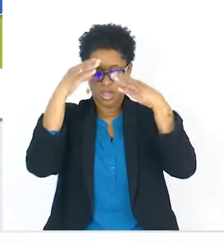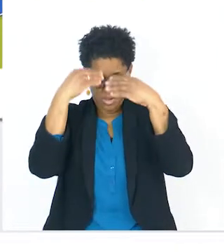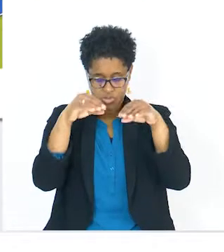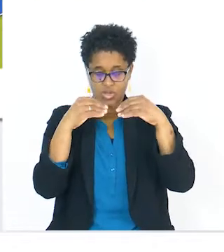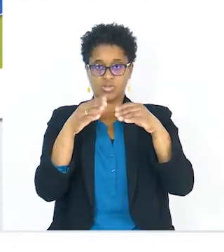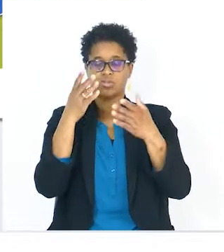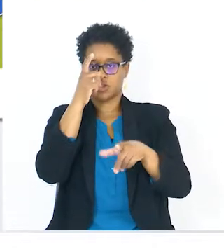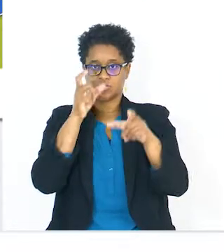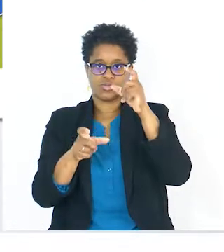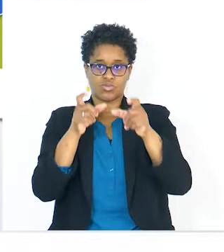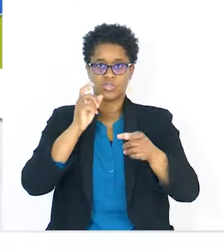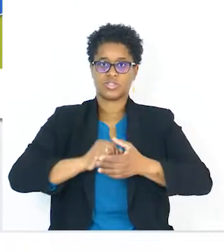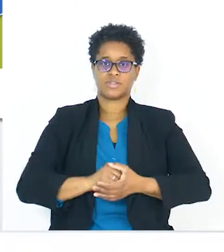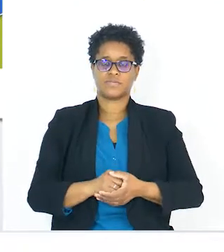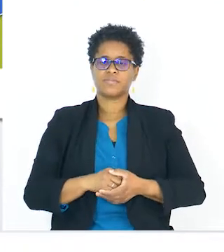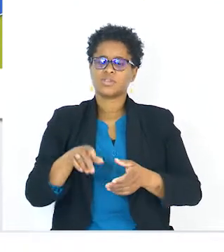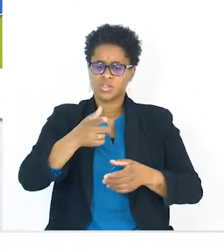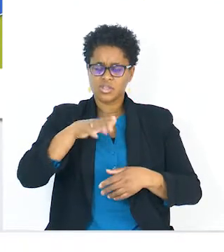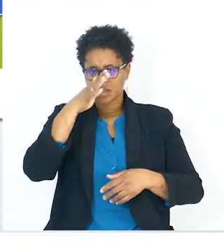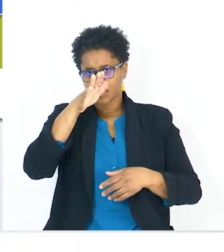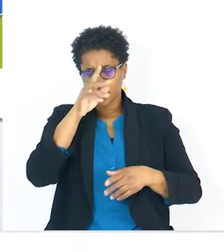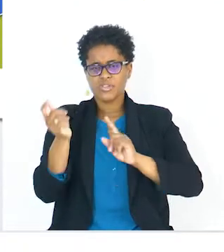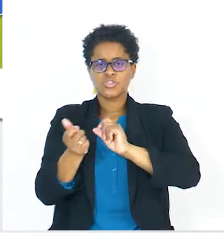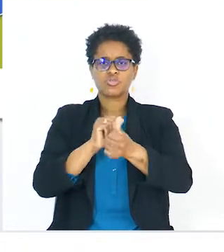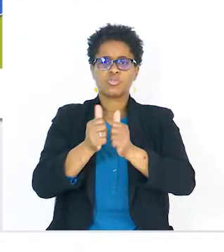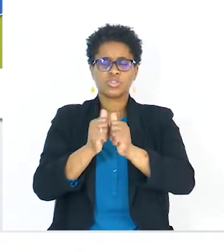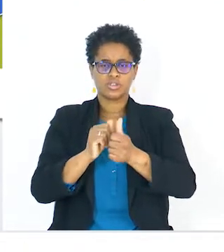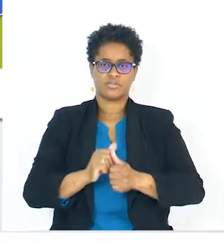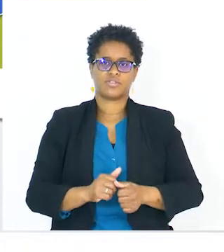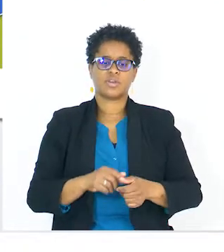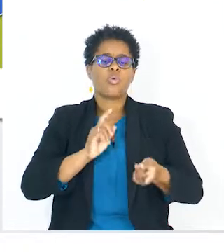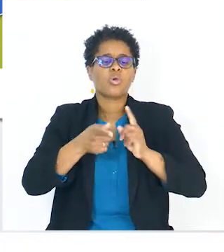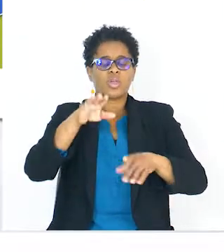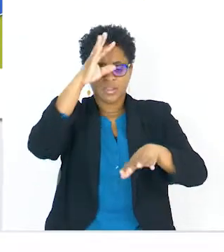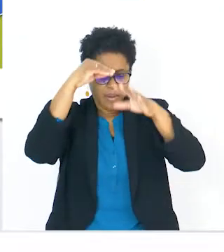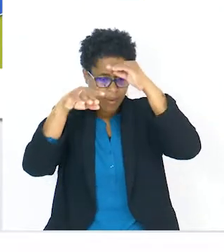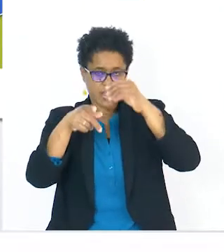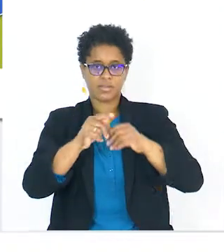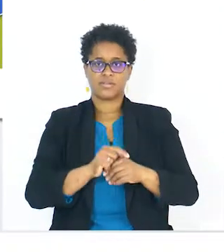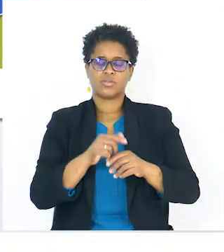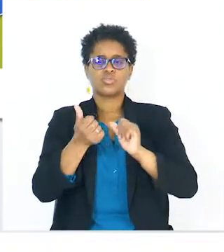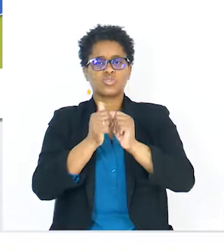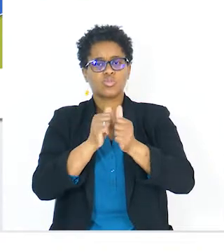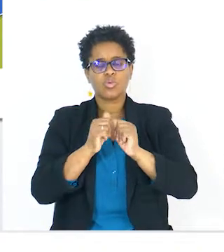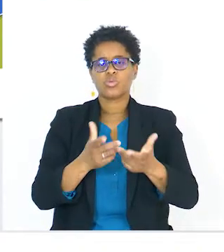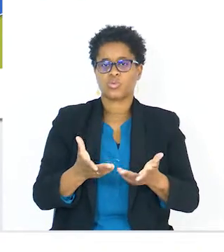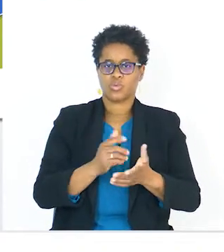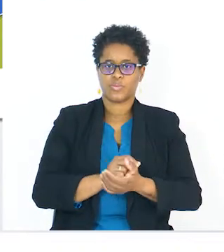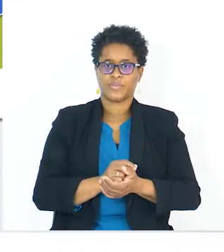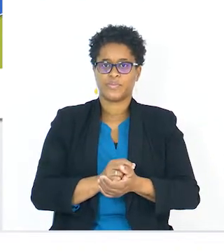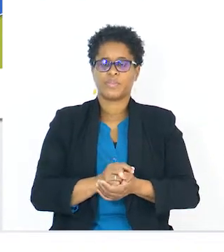na educação das pessoas. Nas atividades desportivas, o que é que se aprende? No